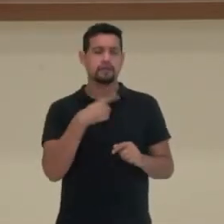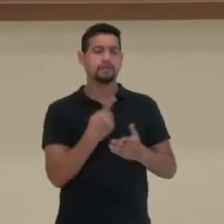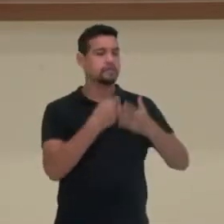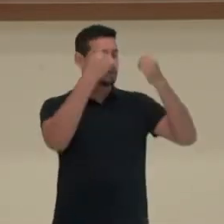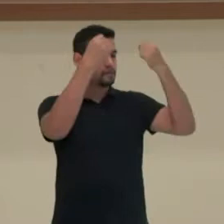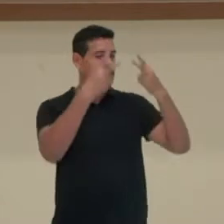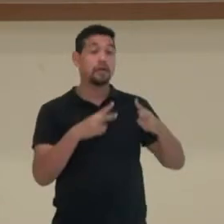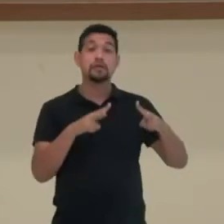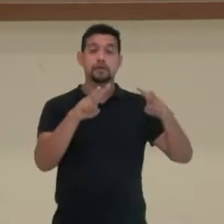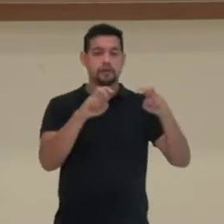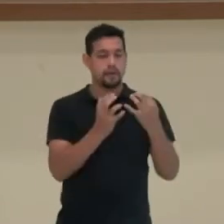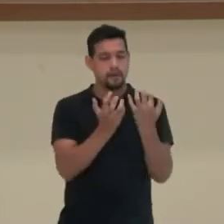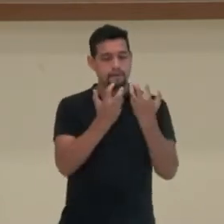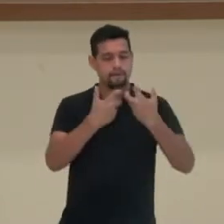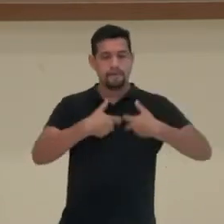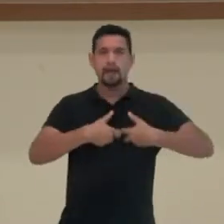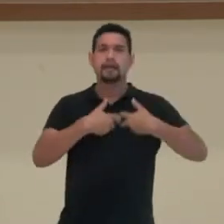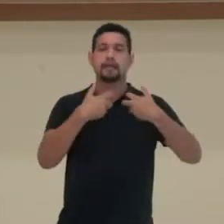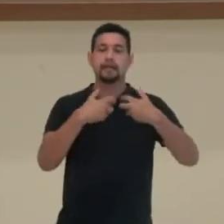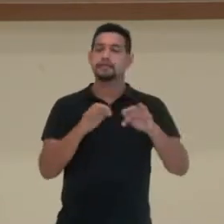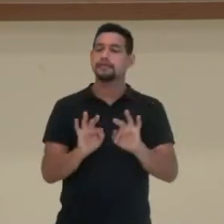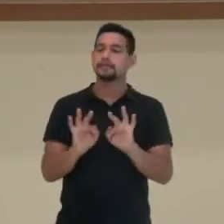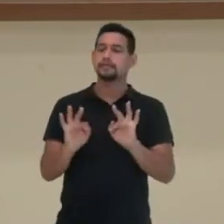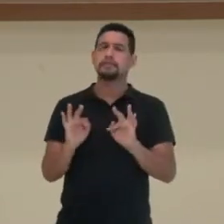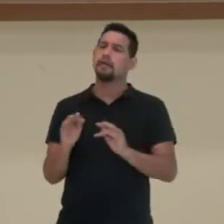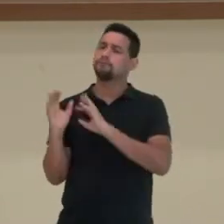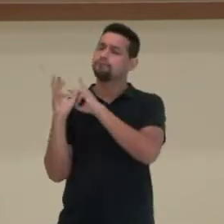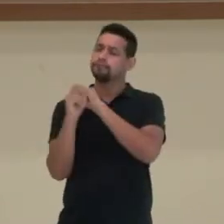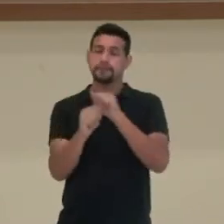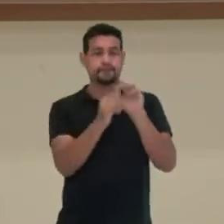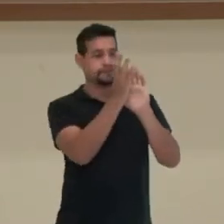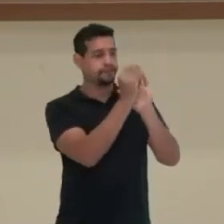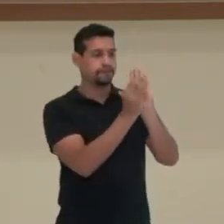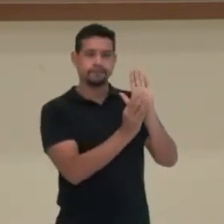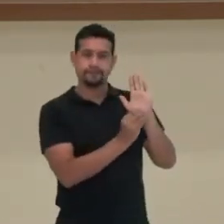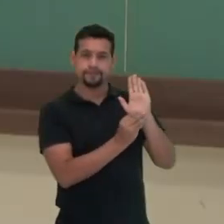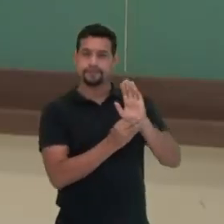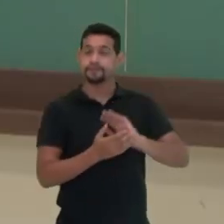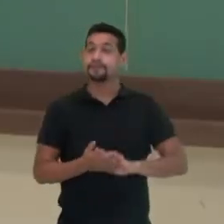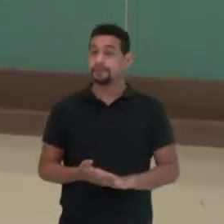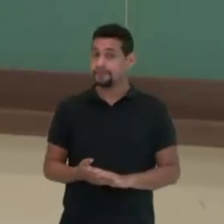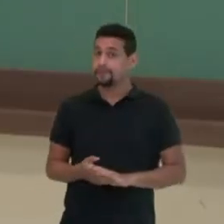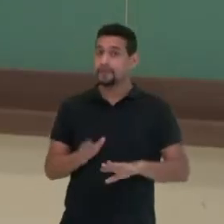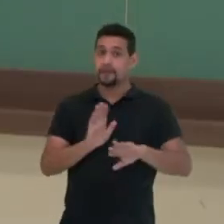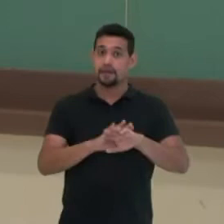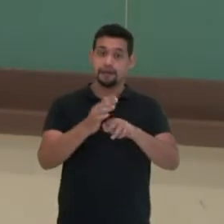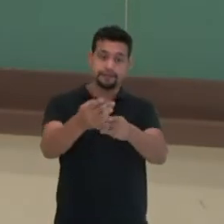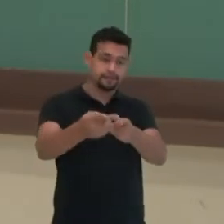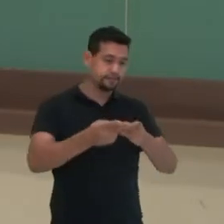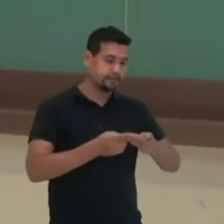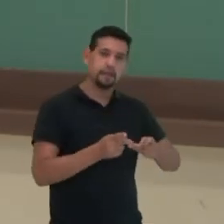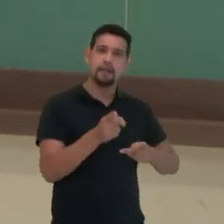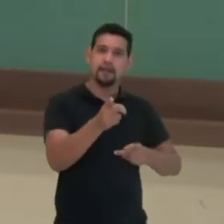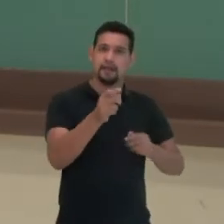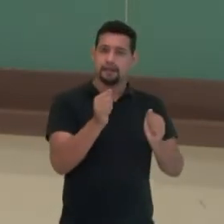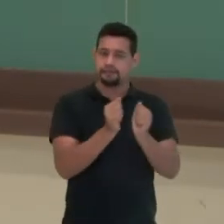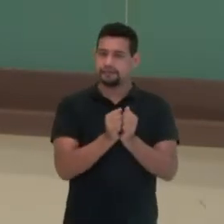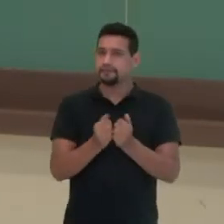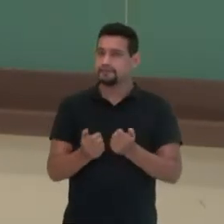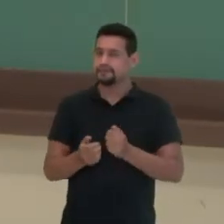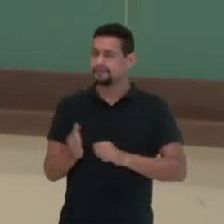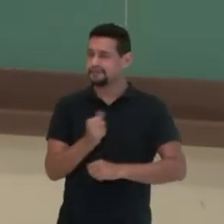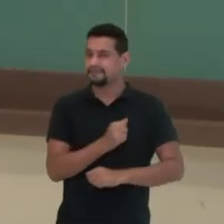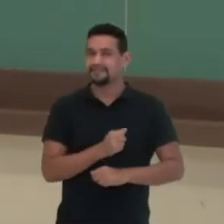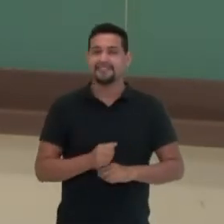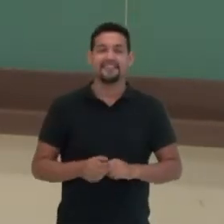as máquinas simples. Retomando então esse conteúdo. Convido você a vir comigo então,